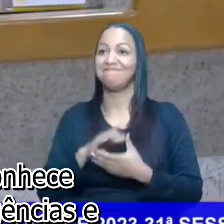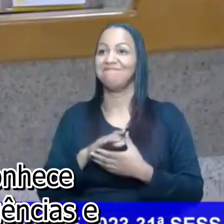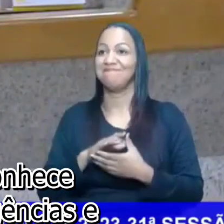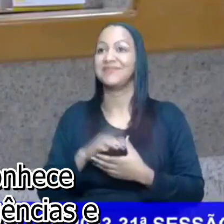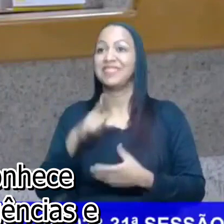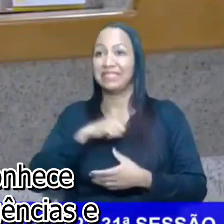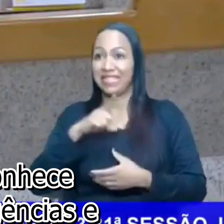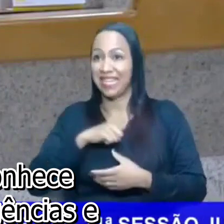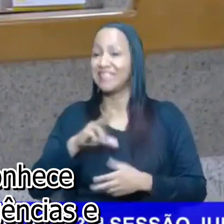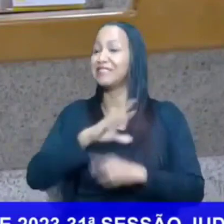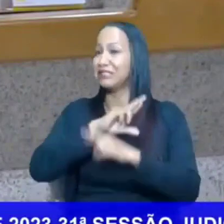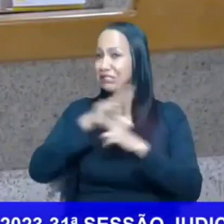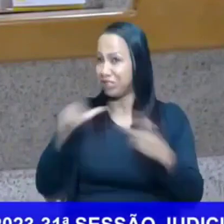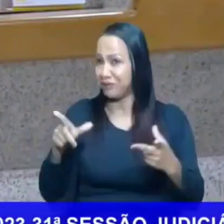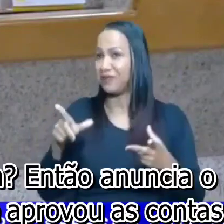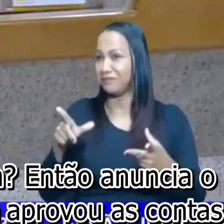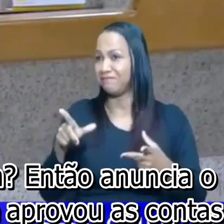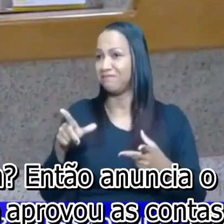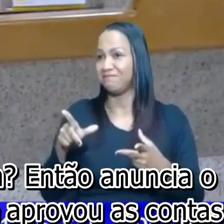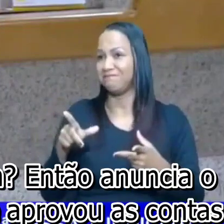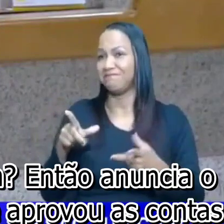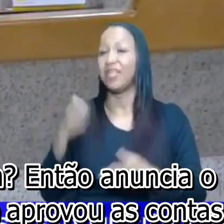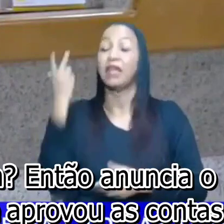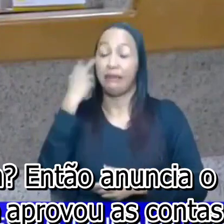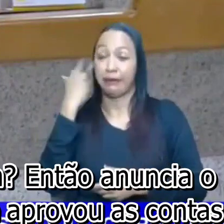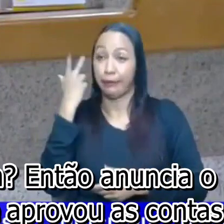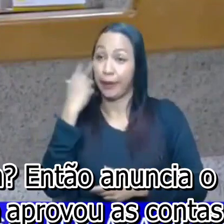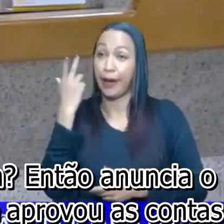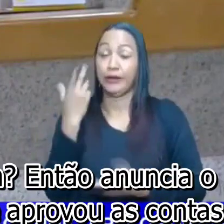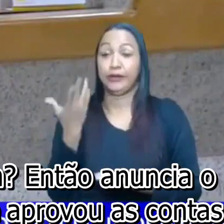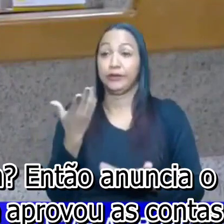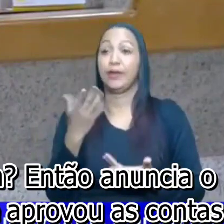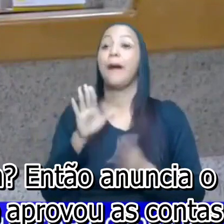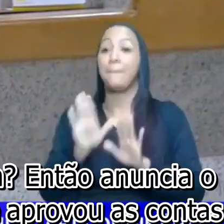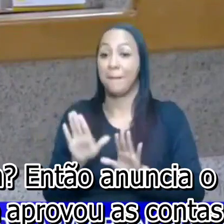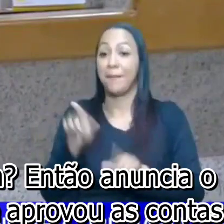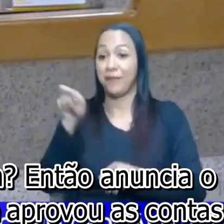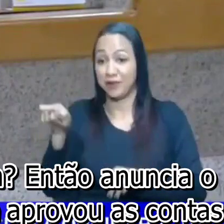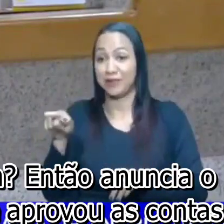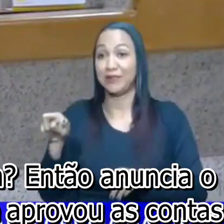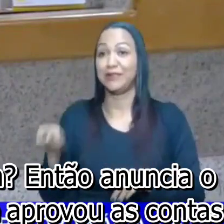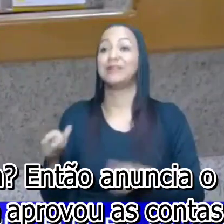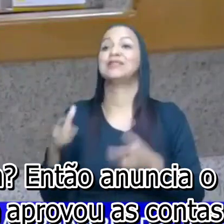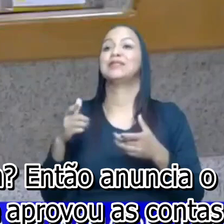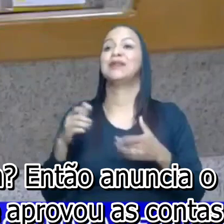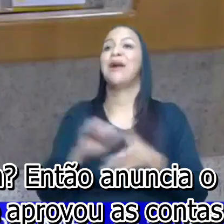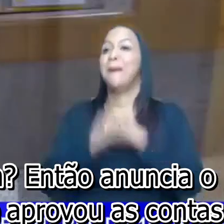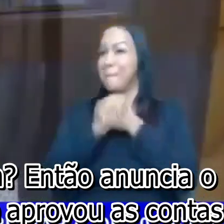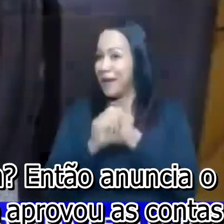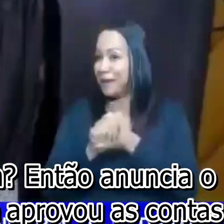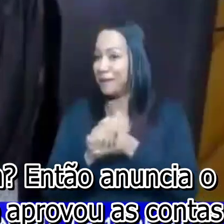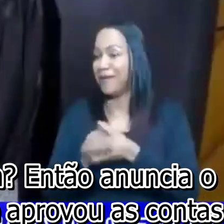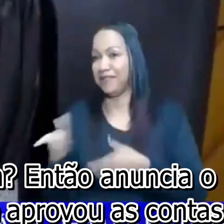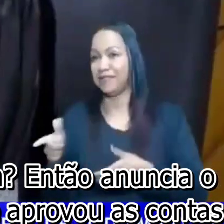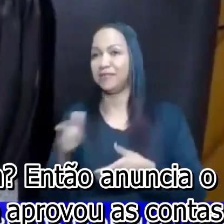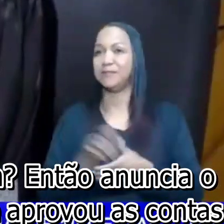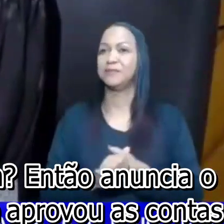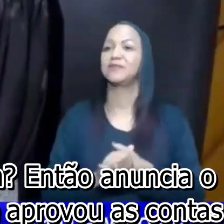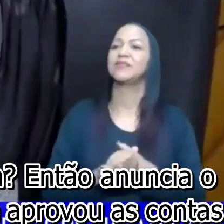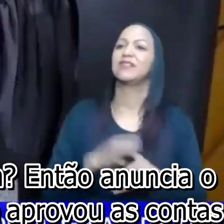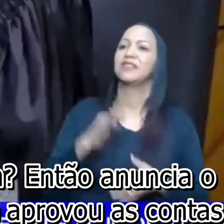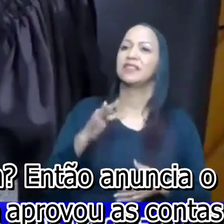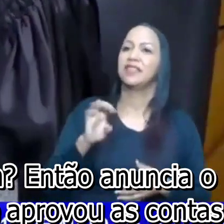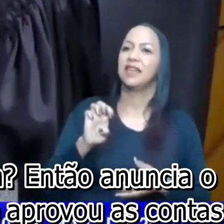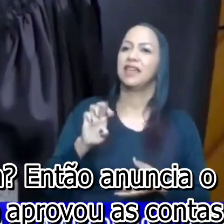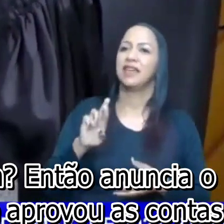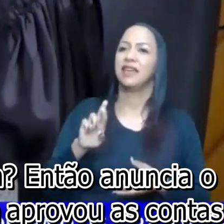tenha essas divergências que são naturais, né? Mas você está de parabéns, tá bom? Então, anuncio o resultado. O Tribunal Regional Eleitoral,